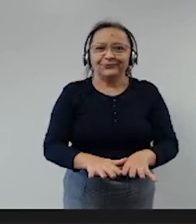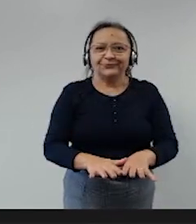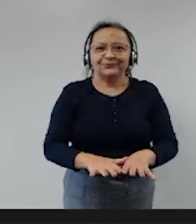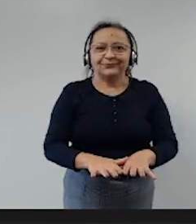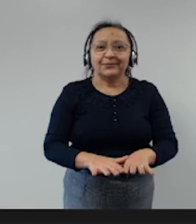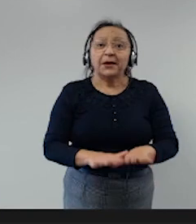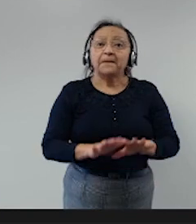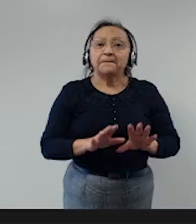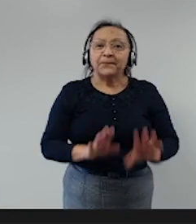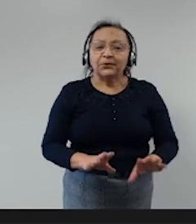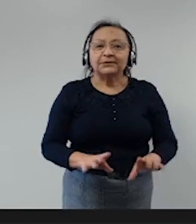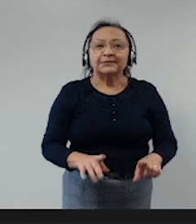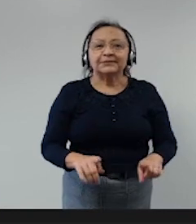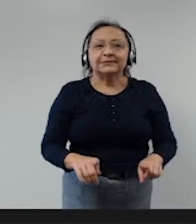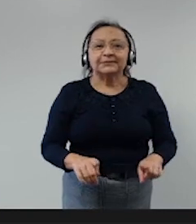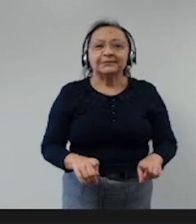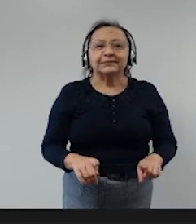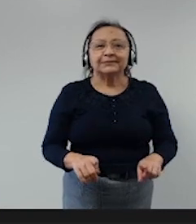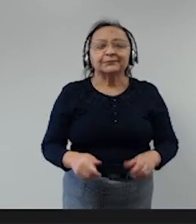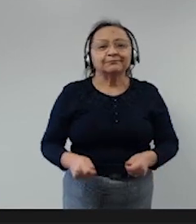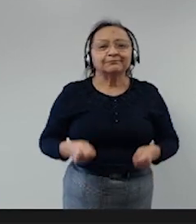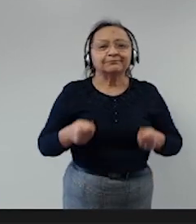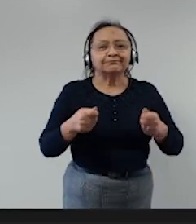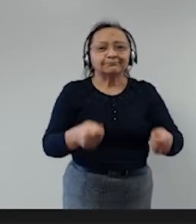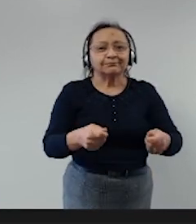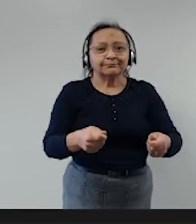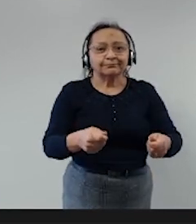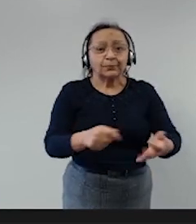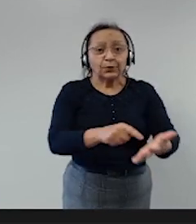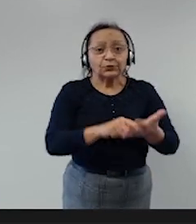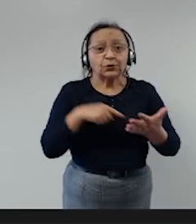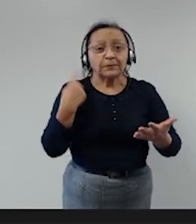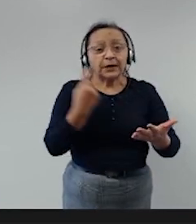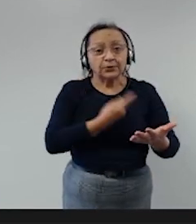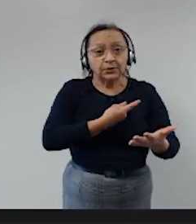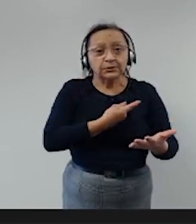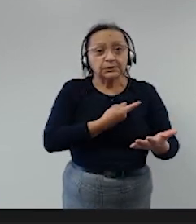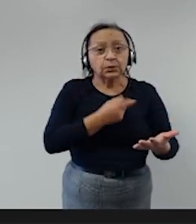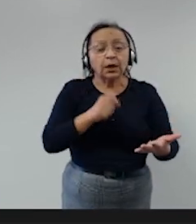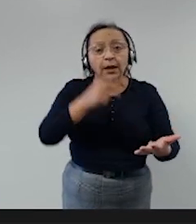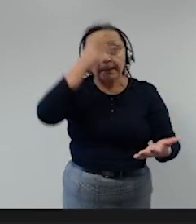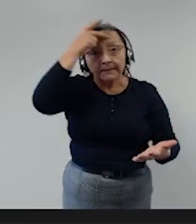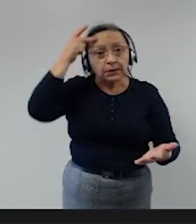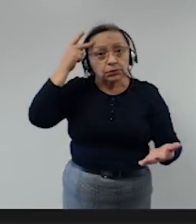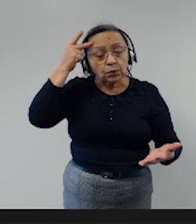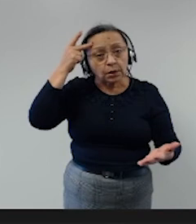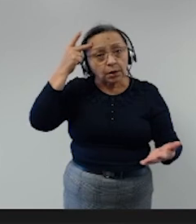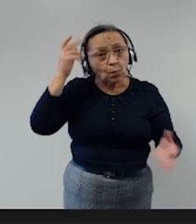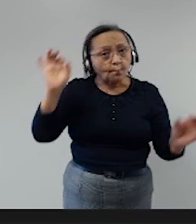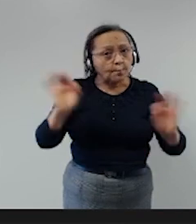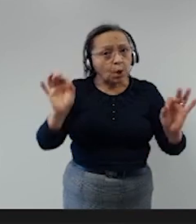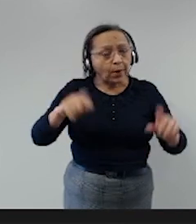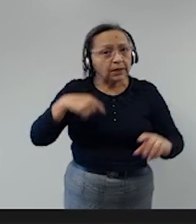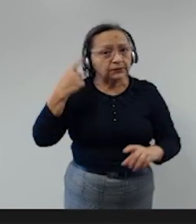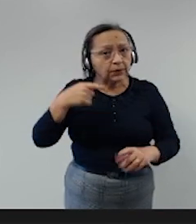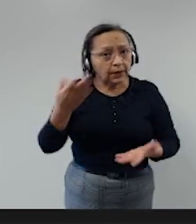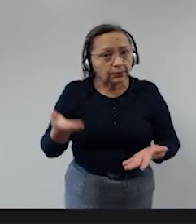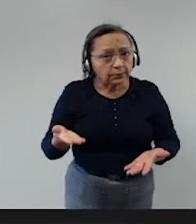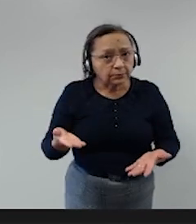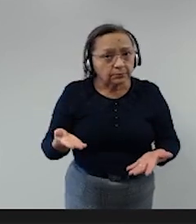pois colocou para nós pessoas que não são advogados